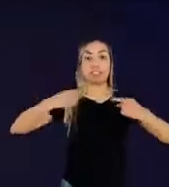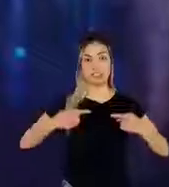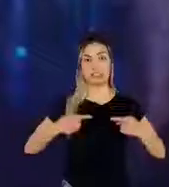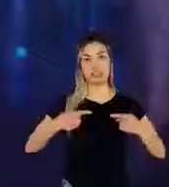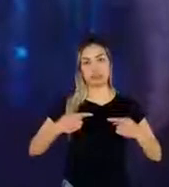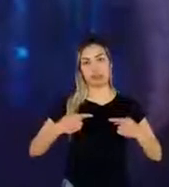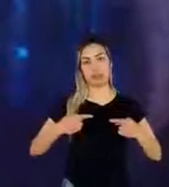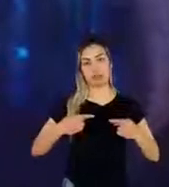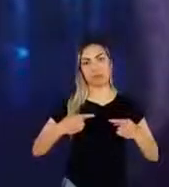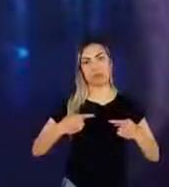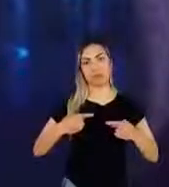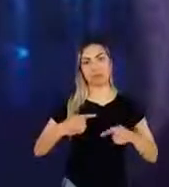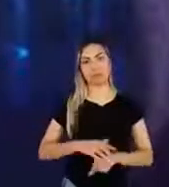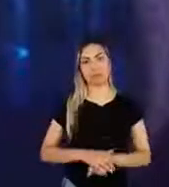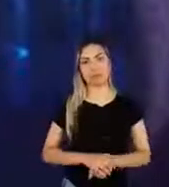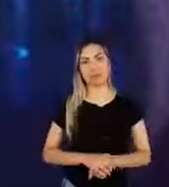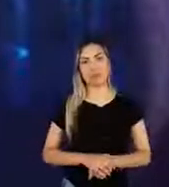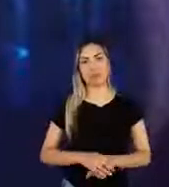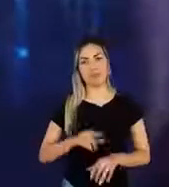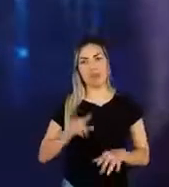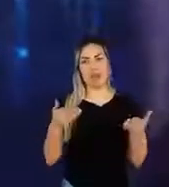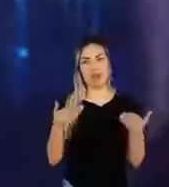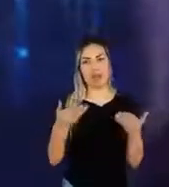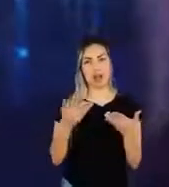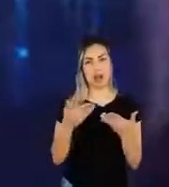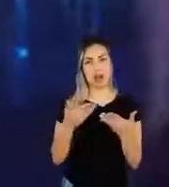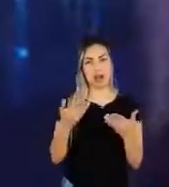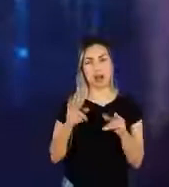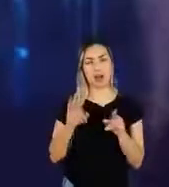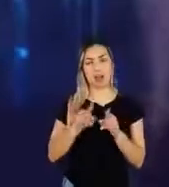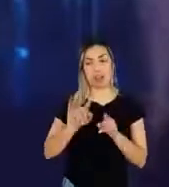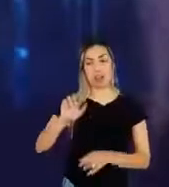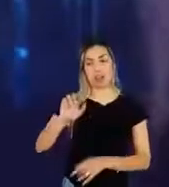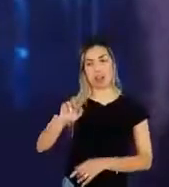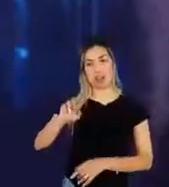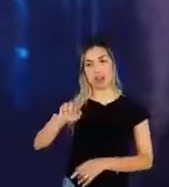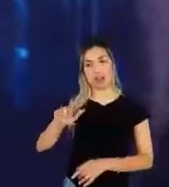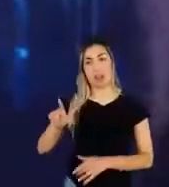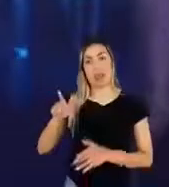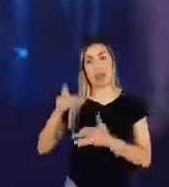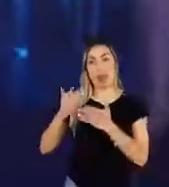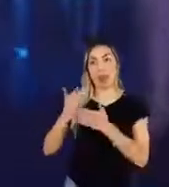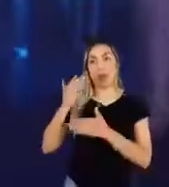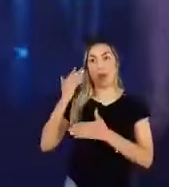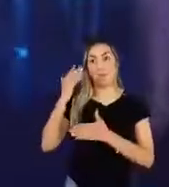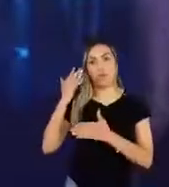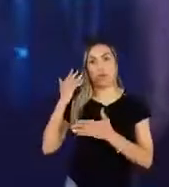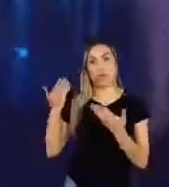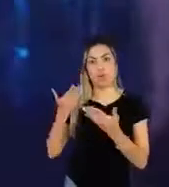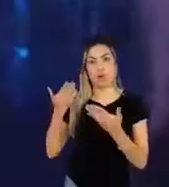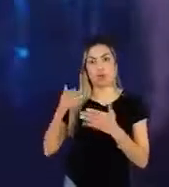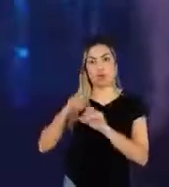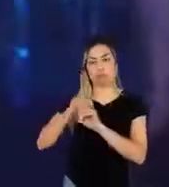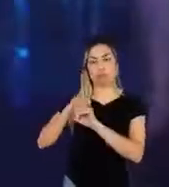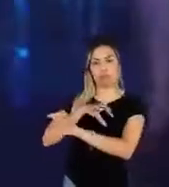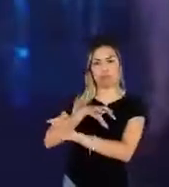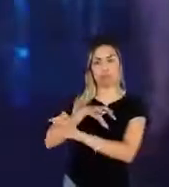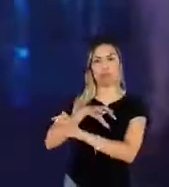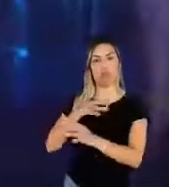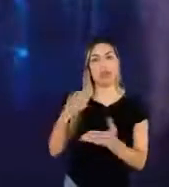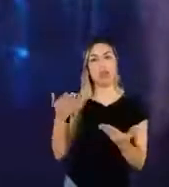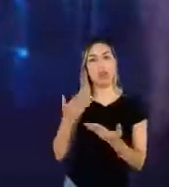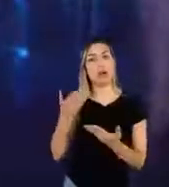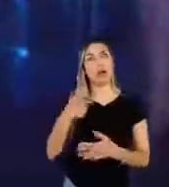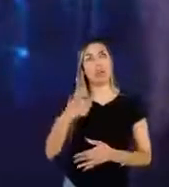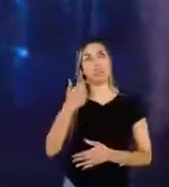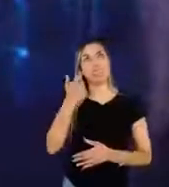intermitência, o híbrido agora que a ANEEL aprovou, vai provar para nós que essa intermitência vai cair